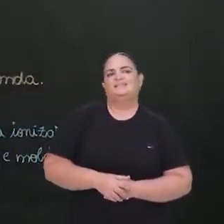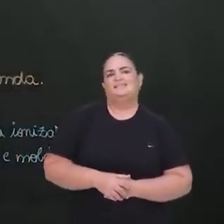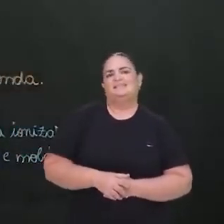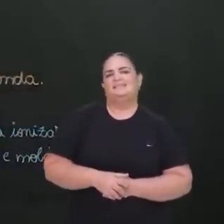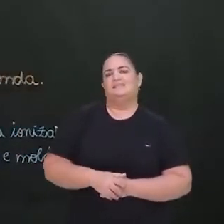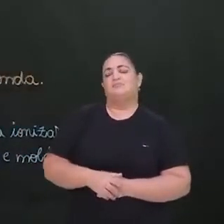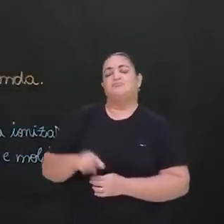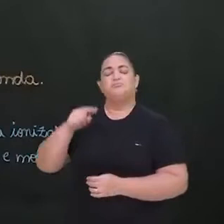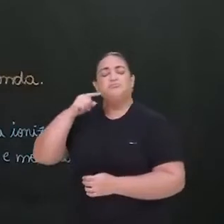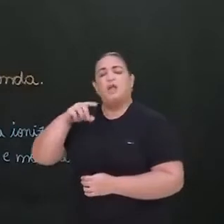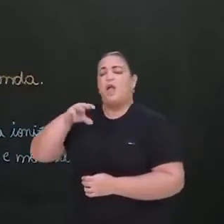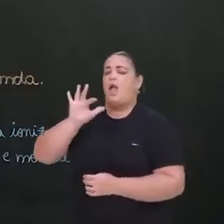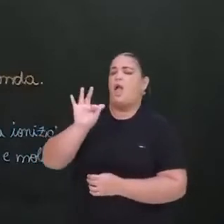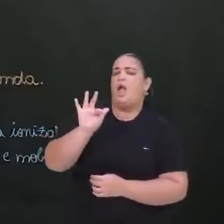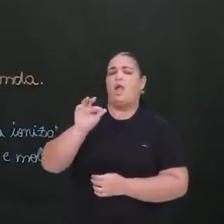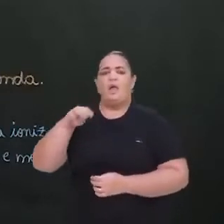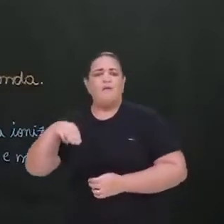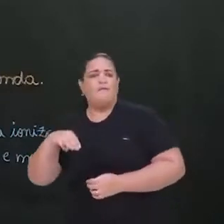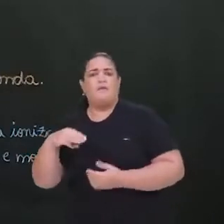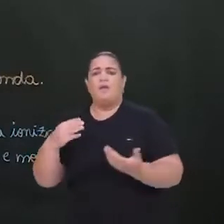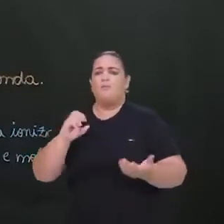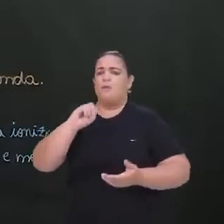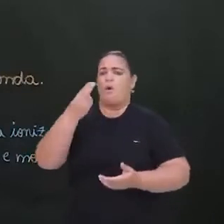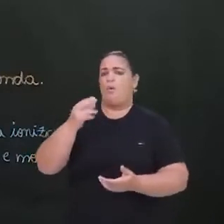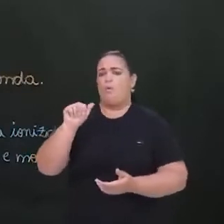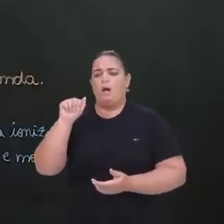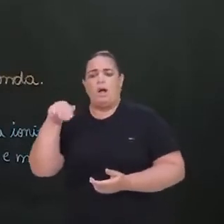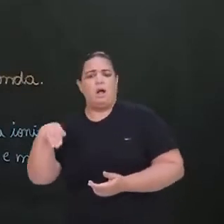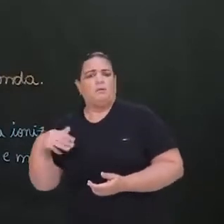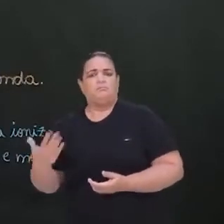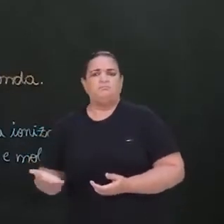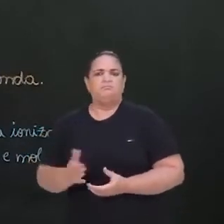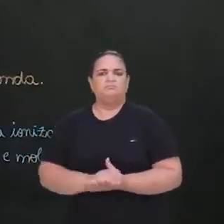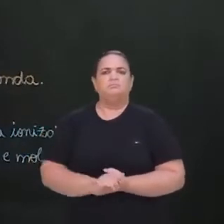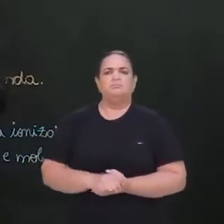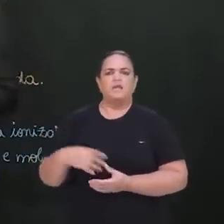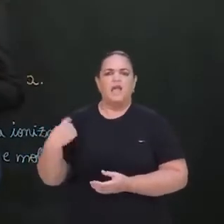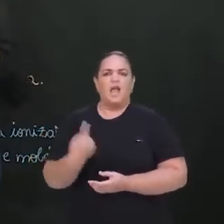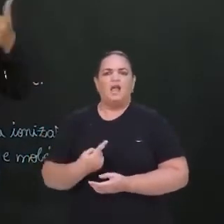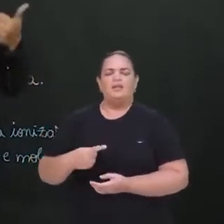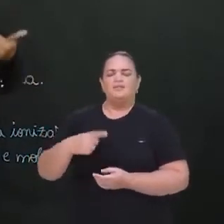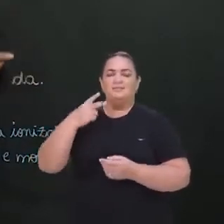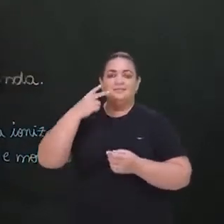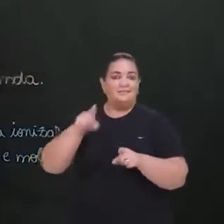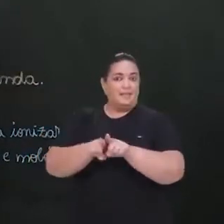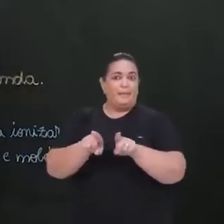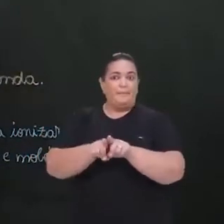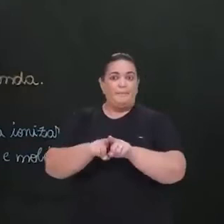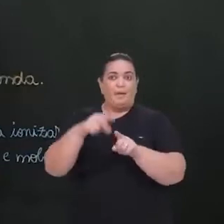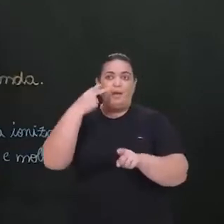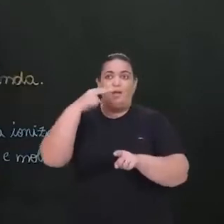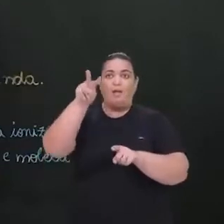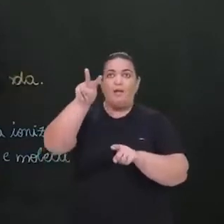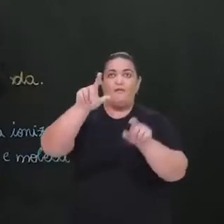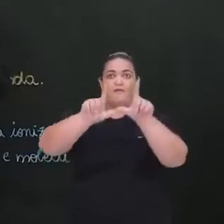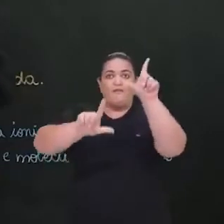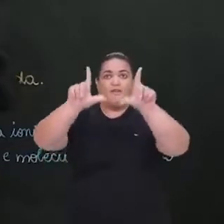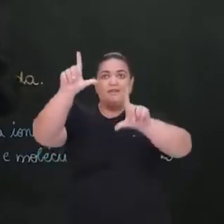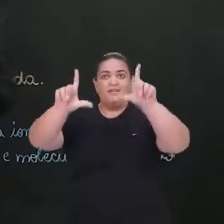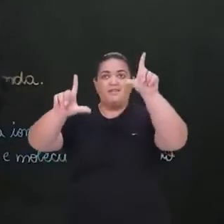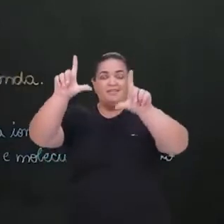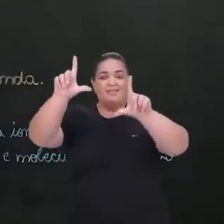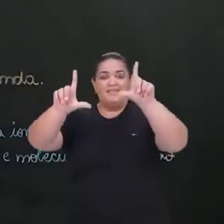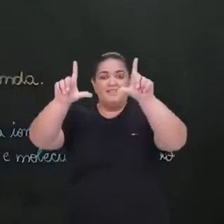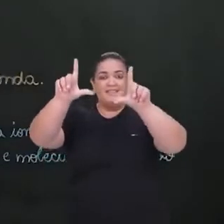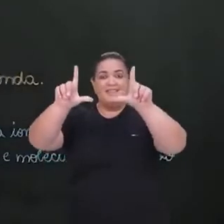são as que a gente usa para ouvir rádio, as frequências de rádio FM e AM que a gente usa para assistir TV,